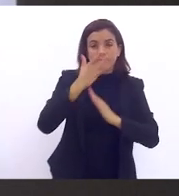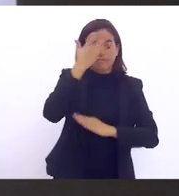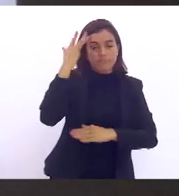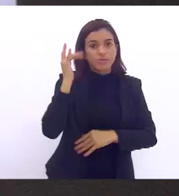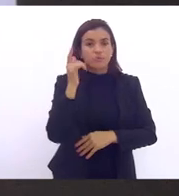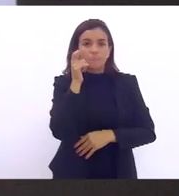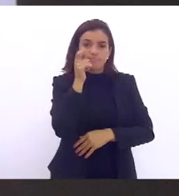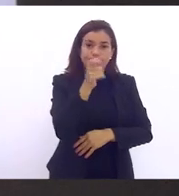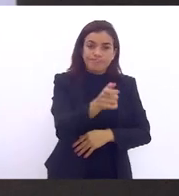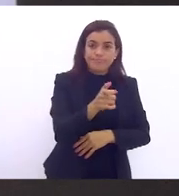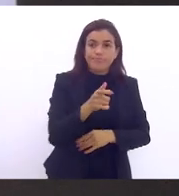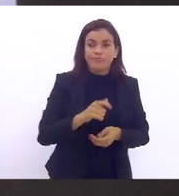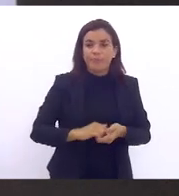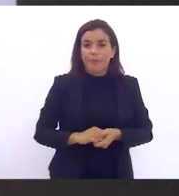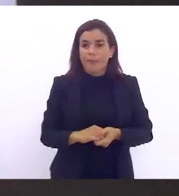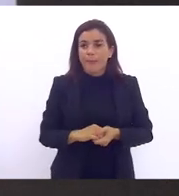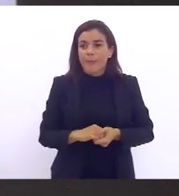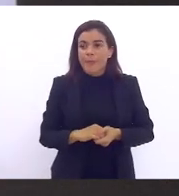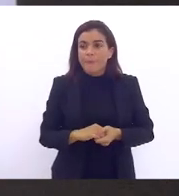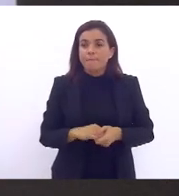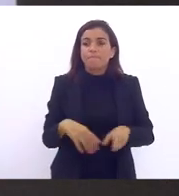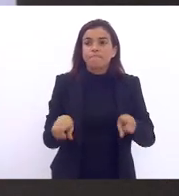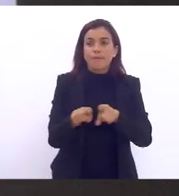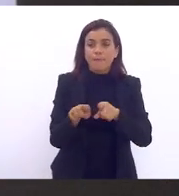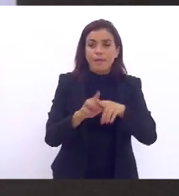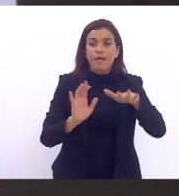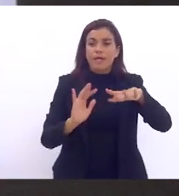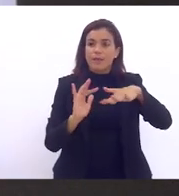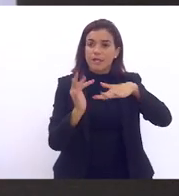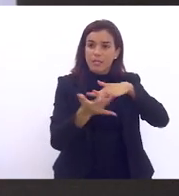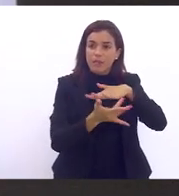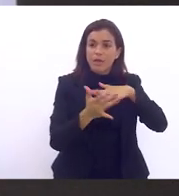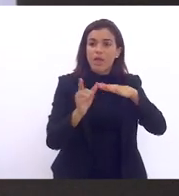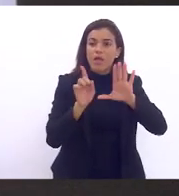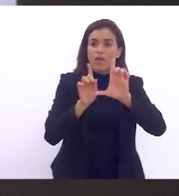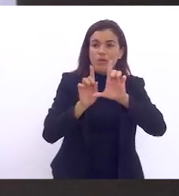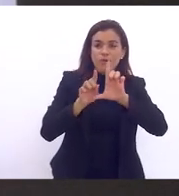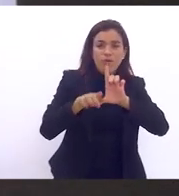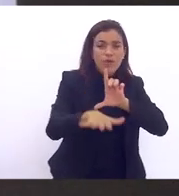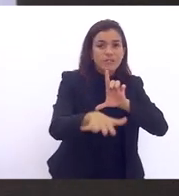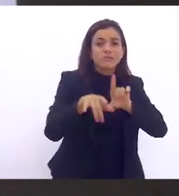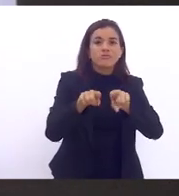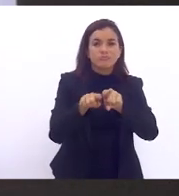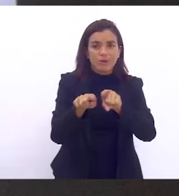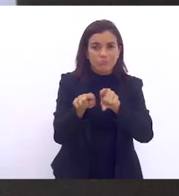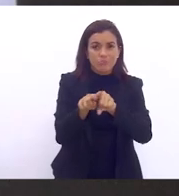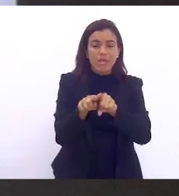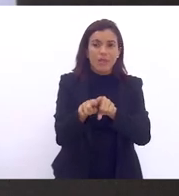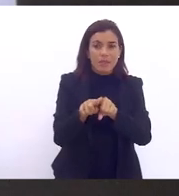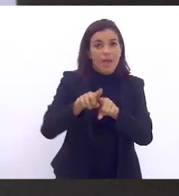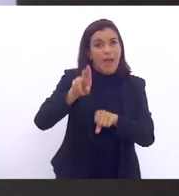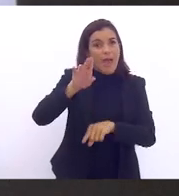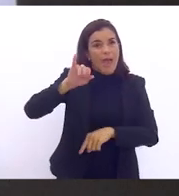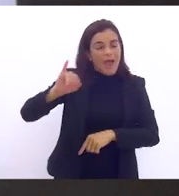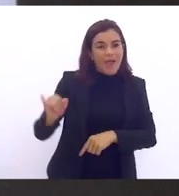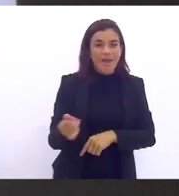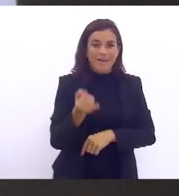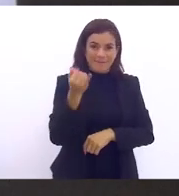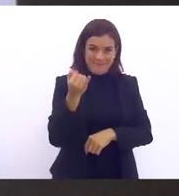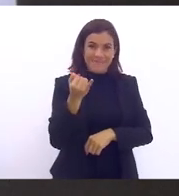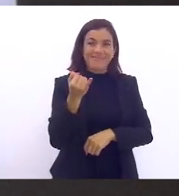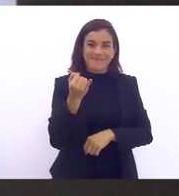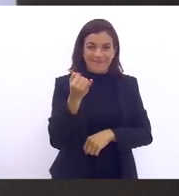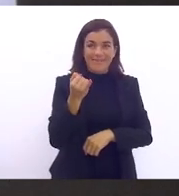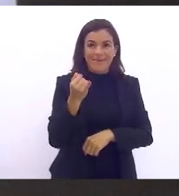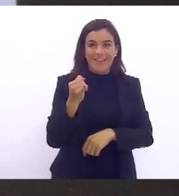nesse sentido eh redes sociais também influenciadores locais a gente utilizou porque a gente tinha que tem uma capilaridade muito